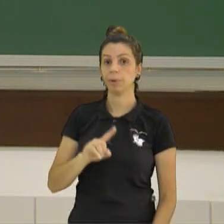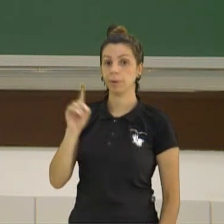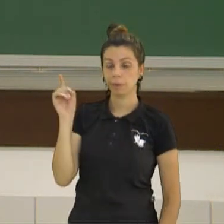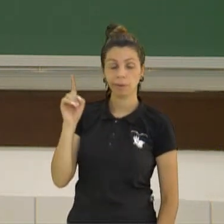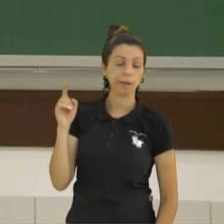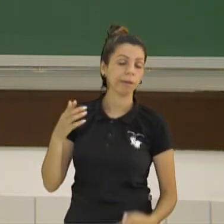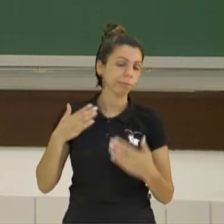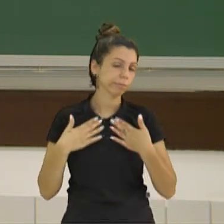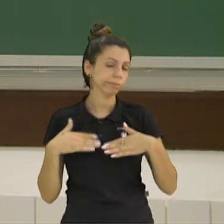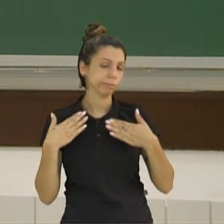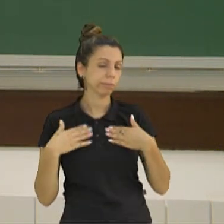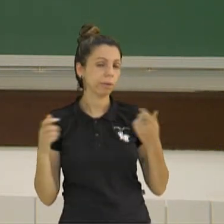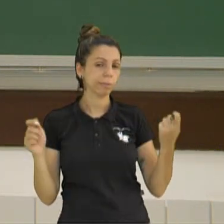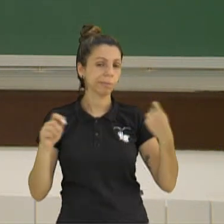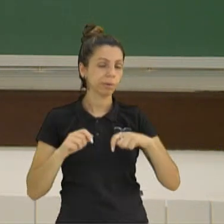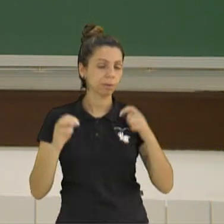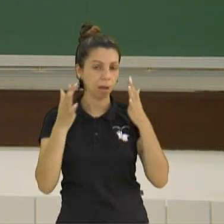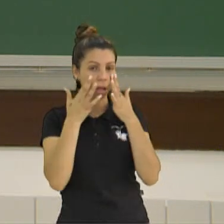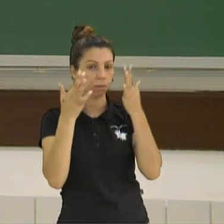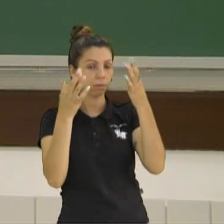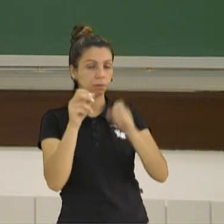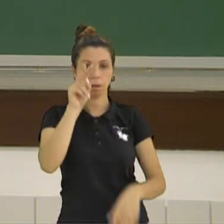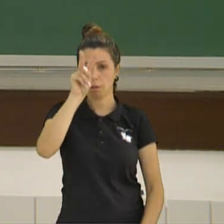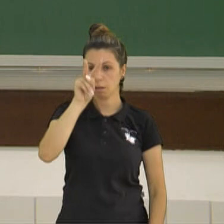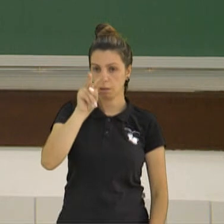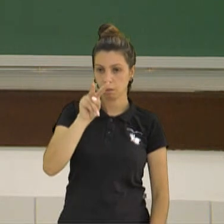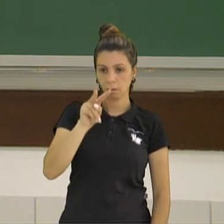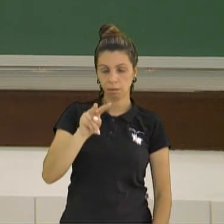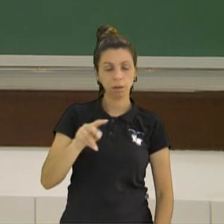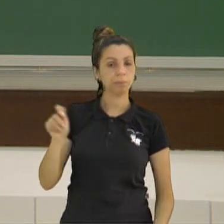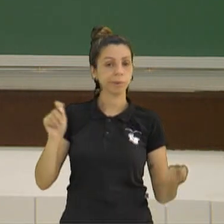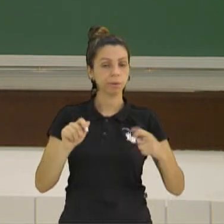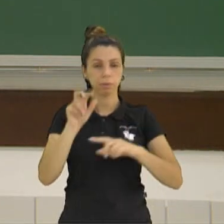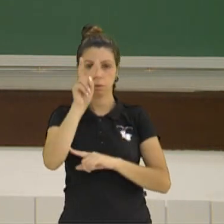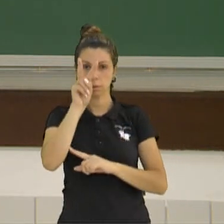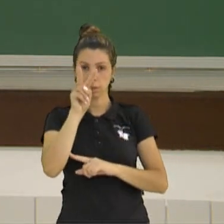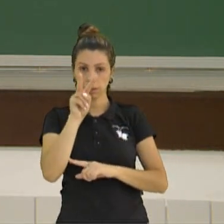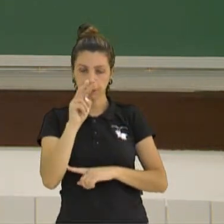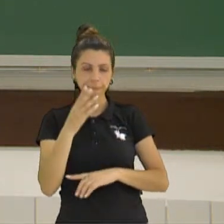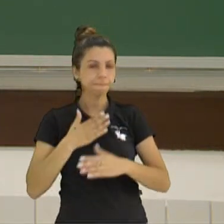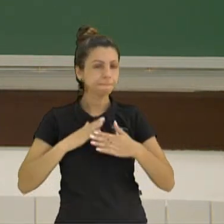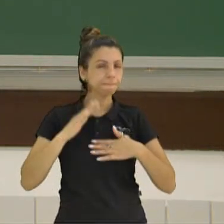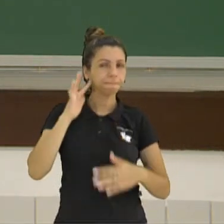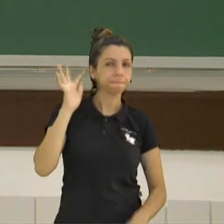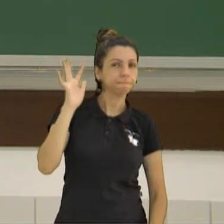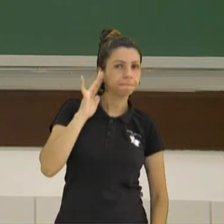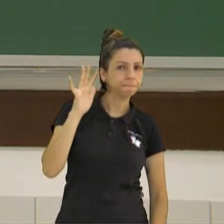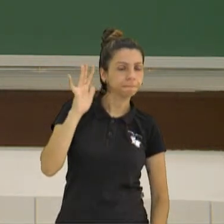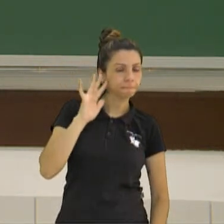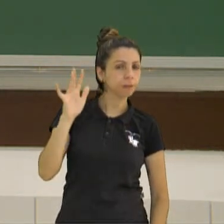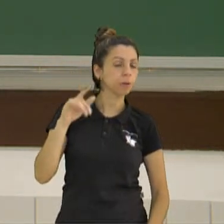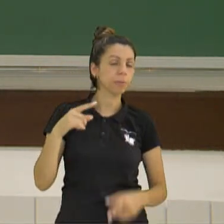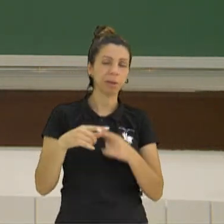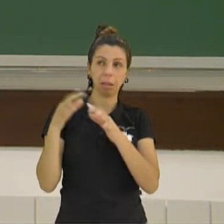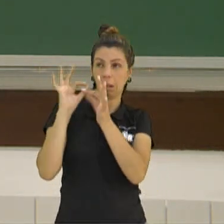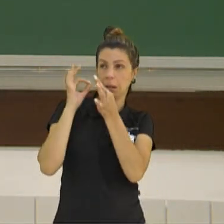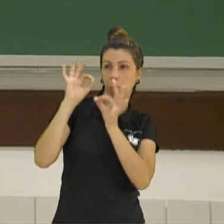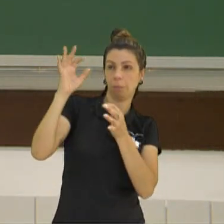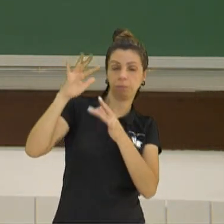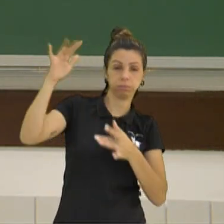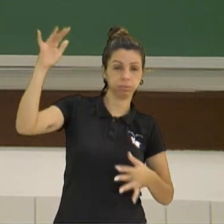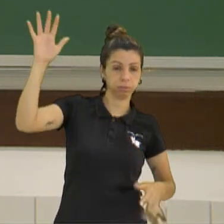parte muito tranquila, mas você tem que estar atento com a leitura. Você tem que ler o enunciado com cuidado e pensar com calma. Você viajar muito aí na